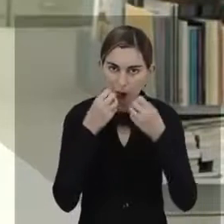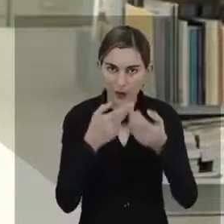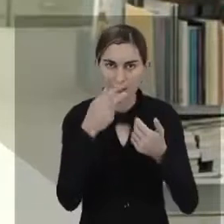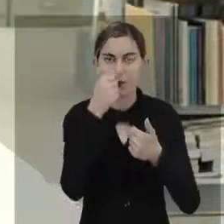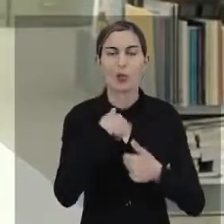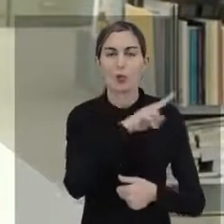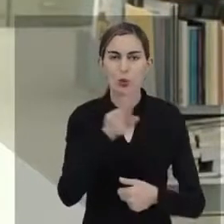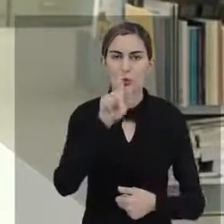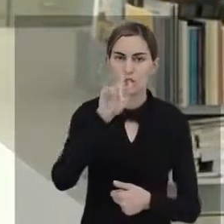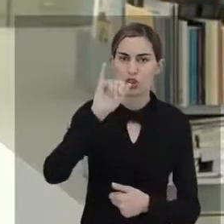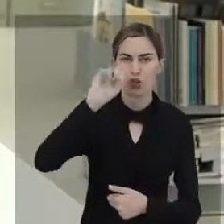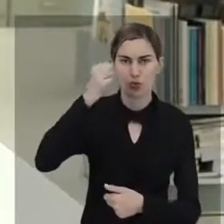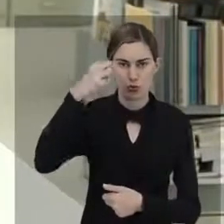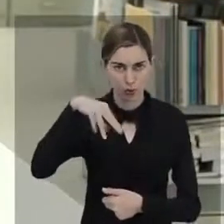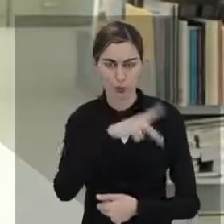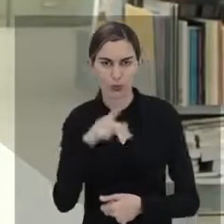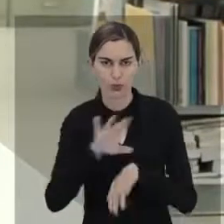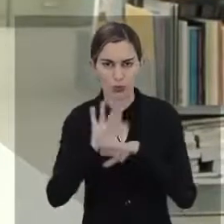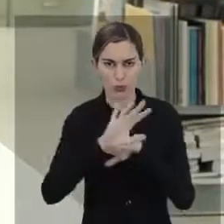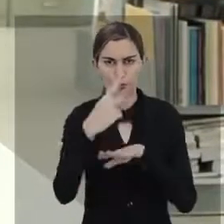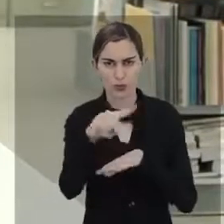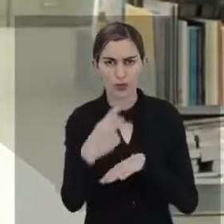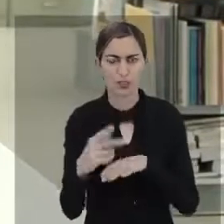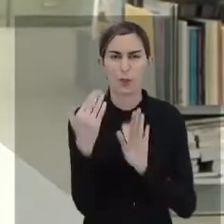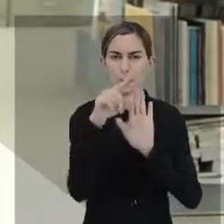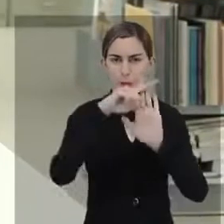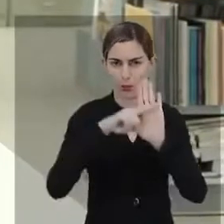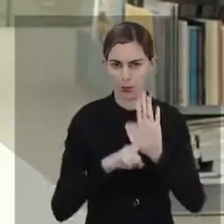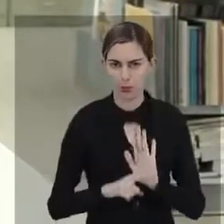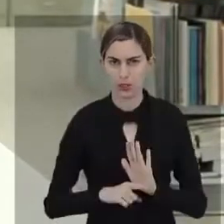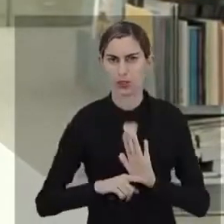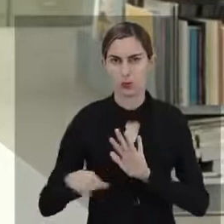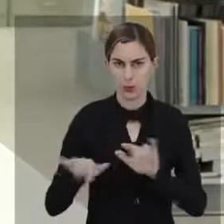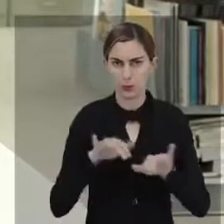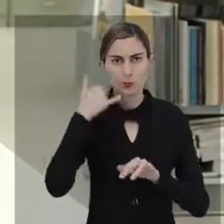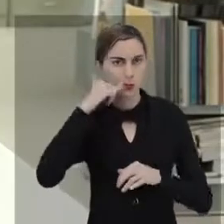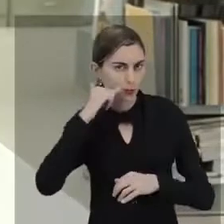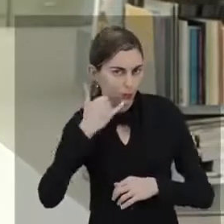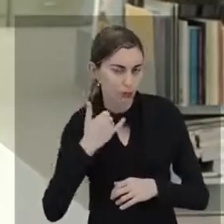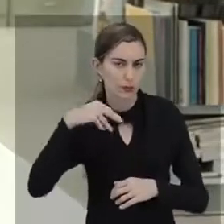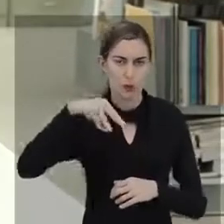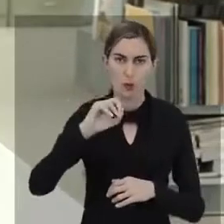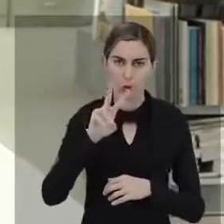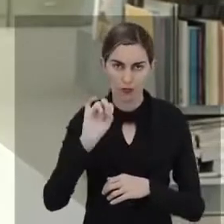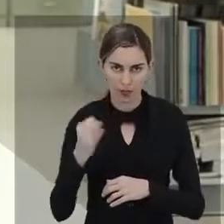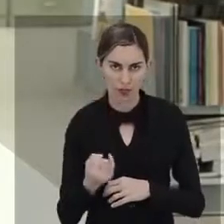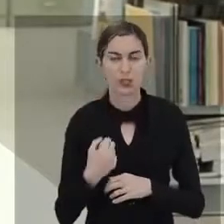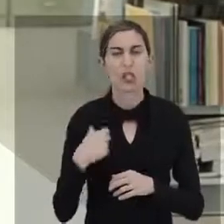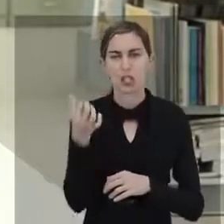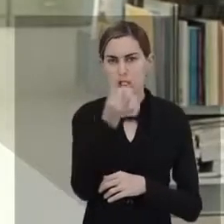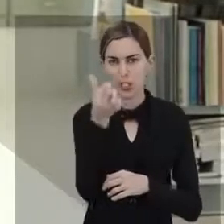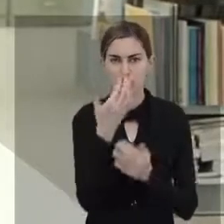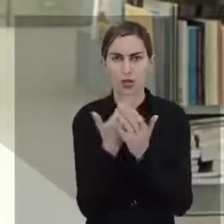Olá pessoal, meu nome é Gilson e eu sou professor do curso de vocês de Programação para Dispositivos Móveis e essa é a nossa sexta aula do curso, onde a